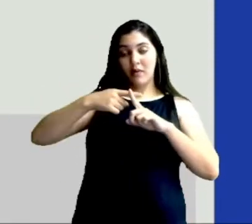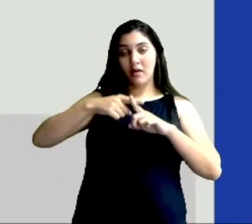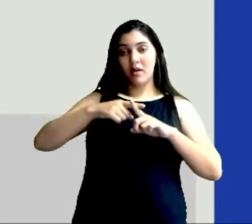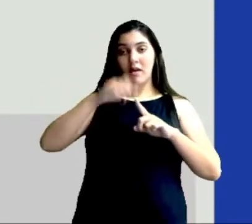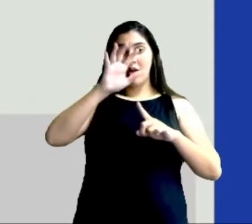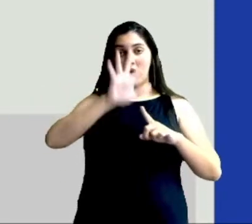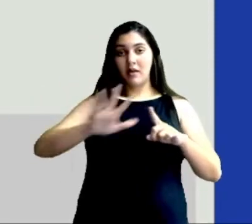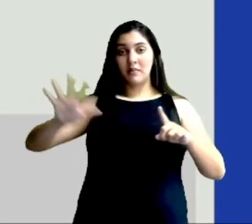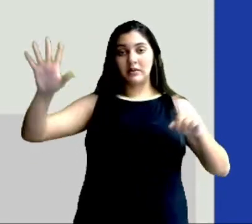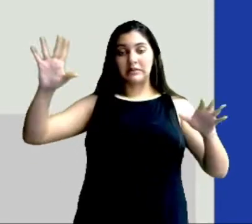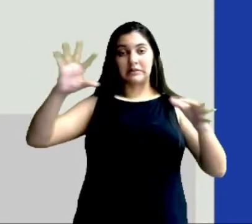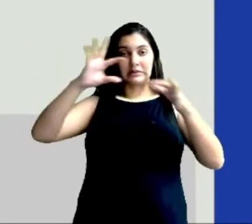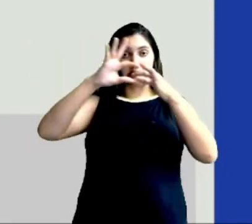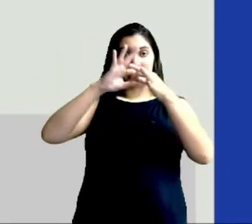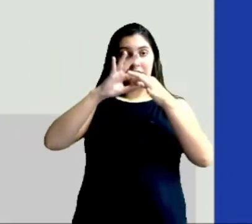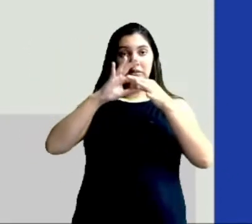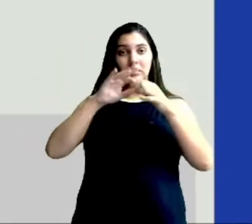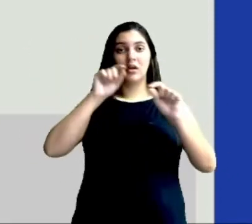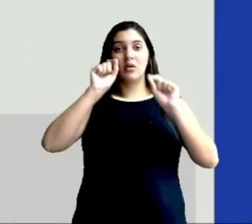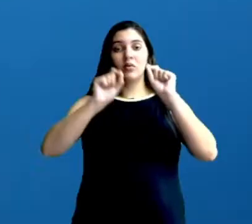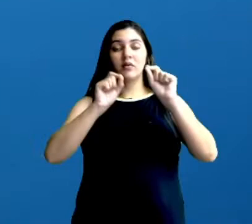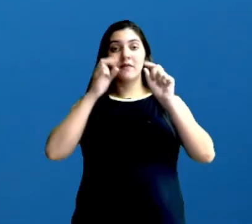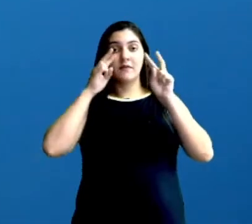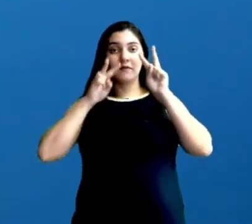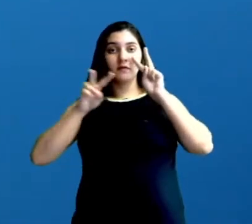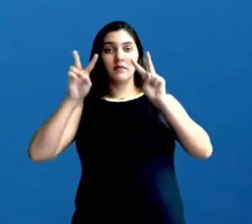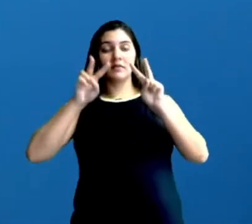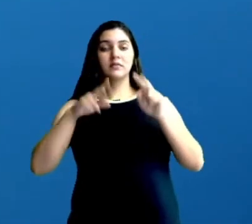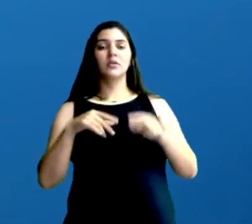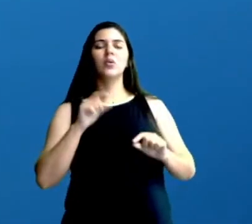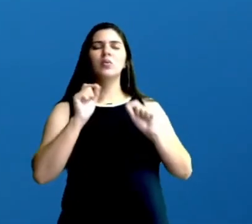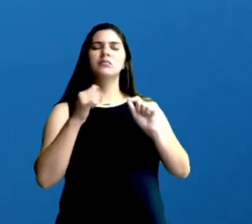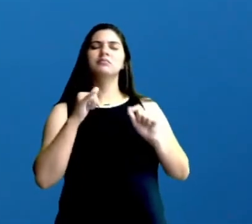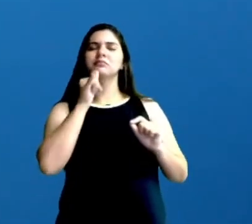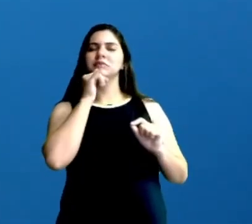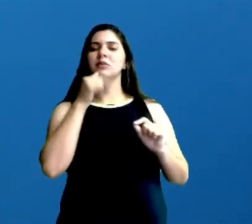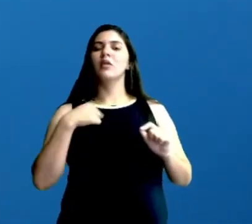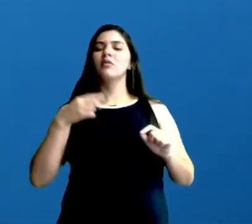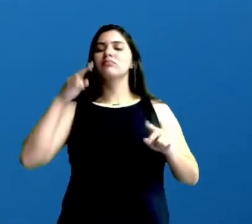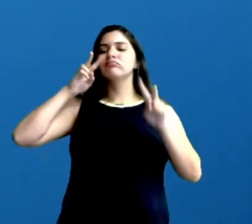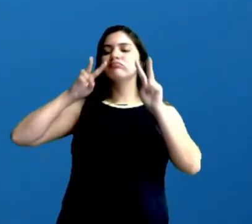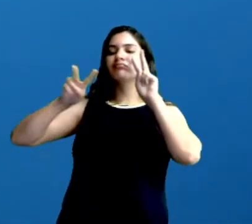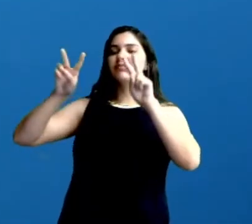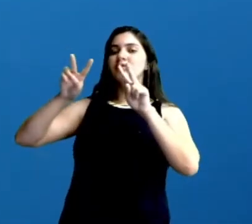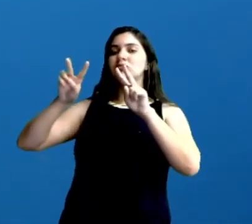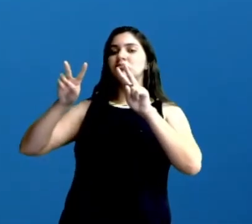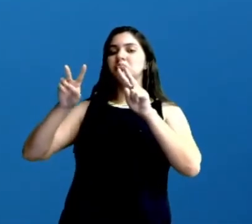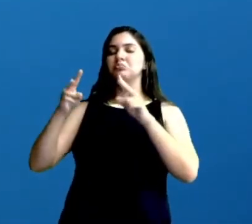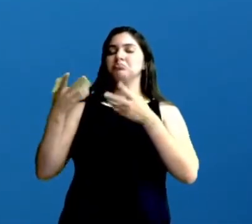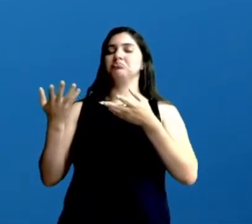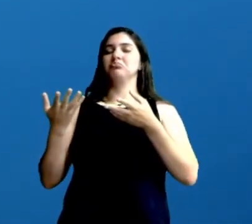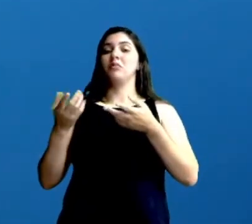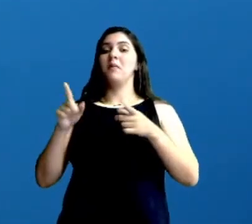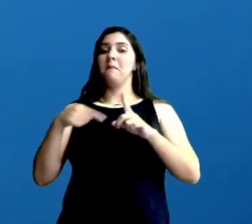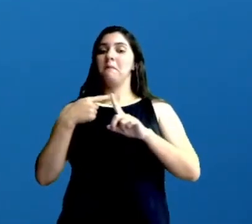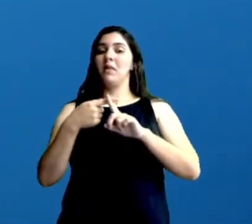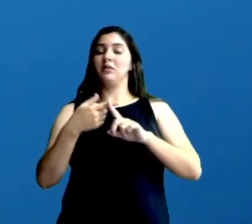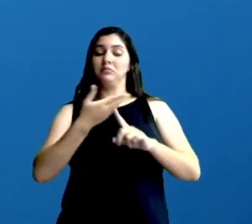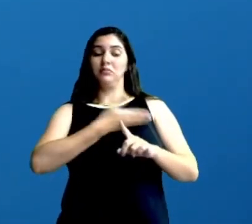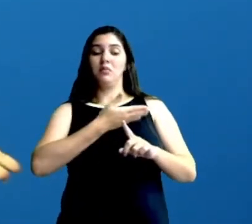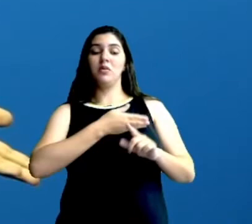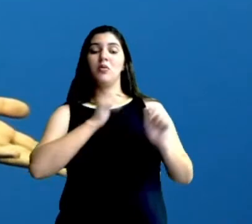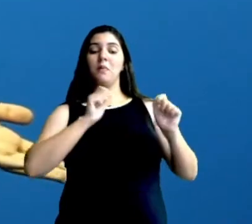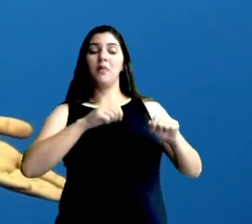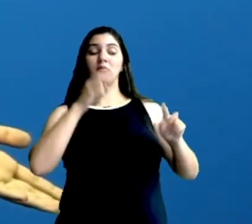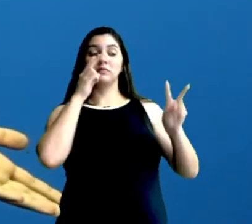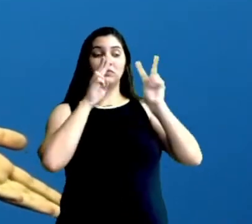muito ligada também, gente, àquilo que a gente vê. Então, eu vejo uma coisa de uma forma, mas pode ser que um coleguinha meu veja